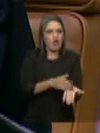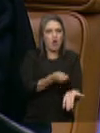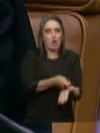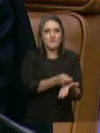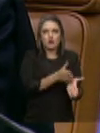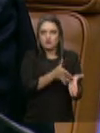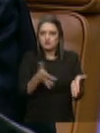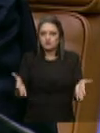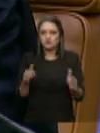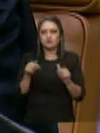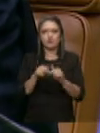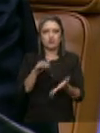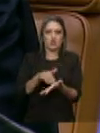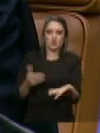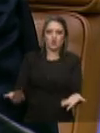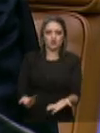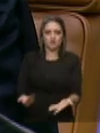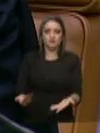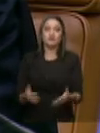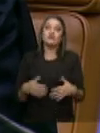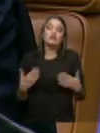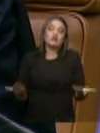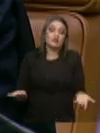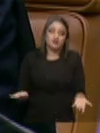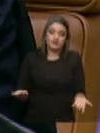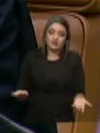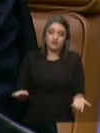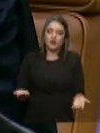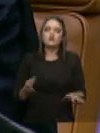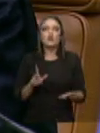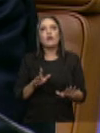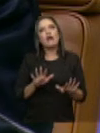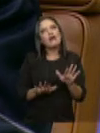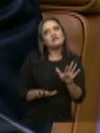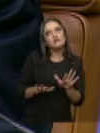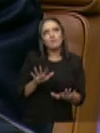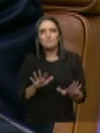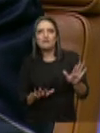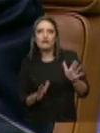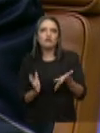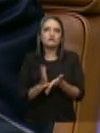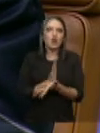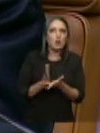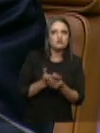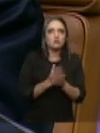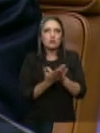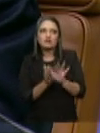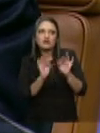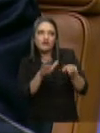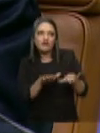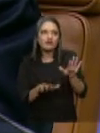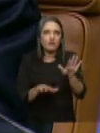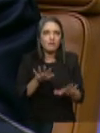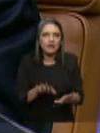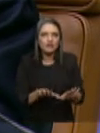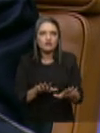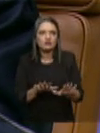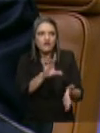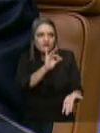e menos ainda relativização da coisa julgada. A posição que eu defendi, acompanhado